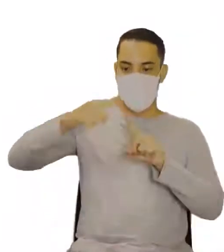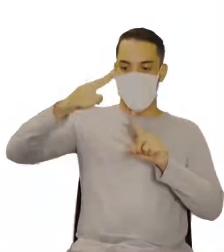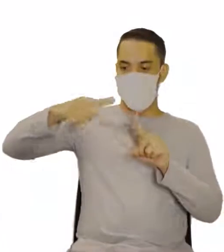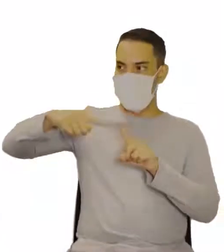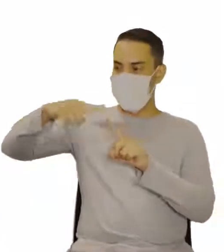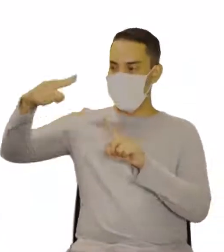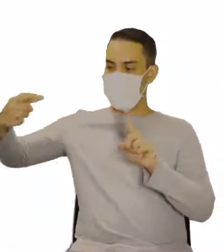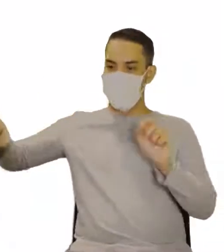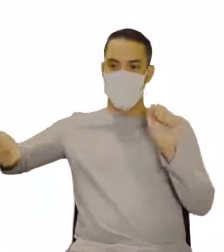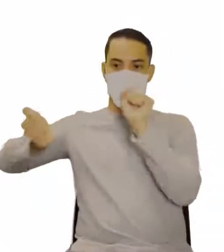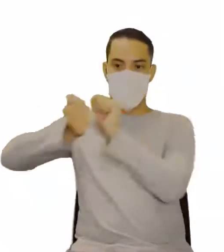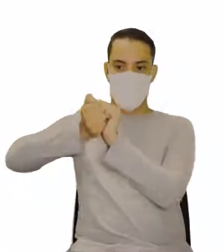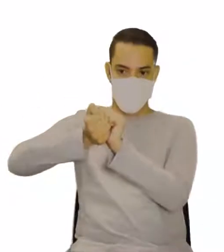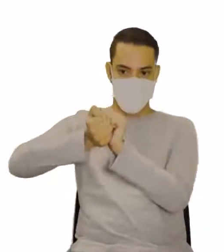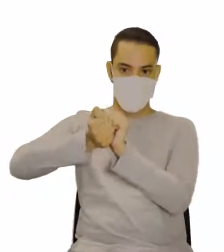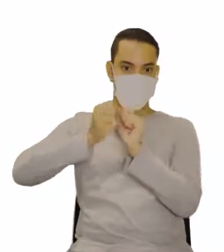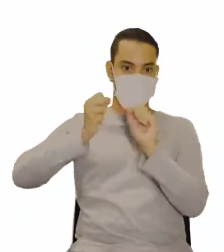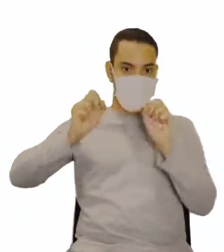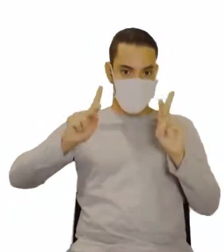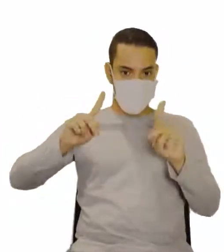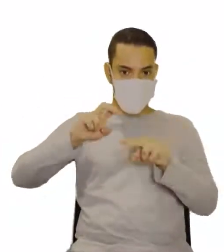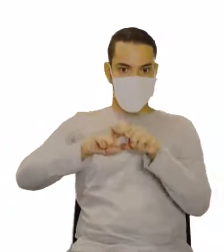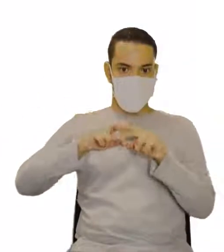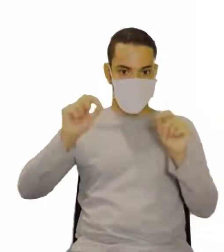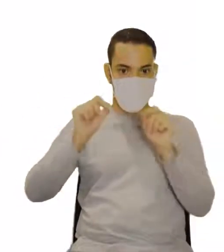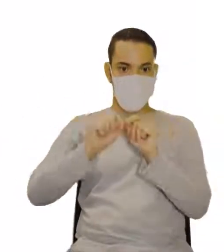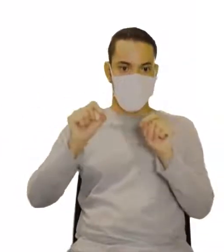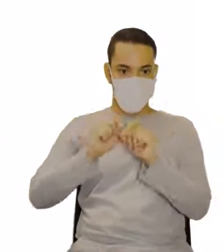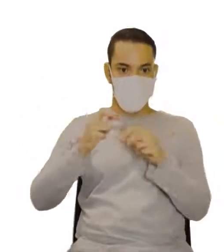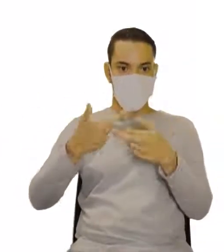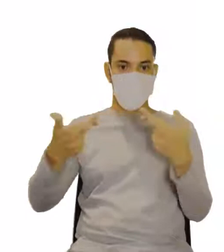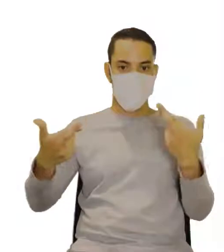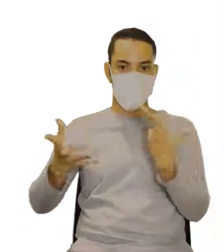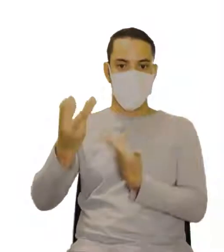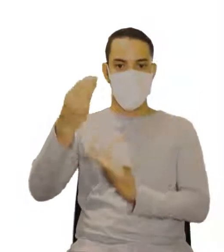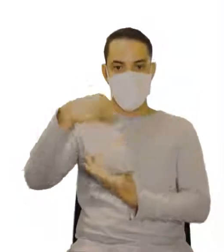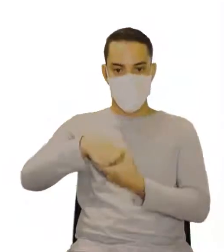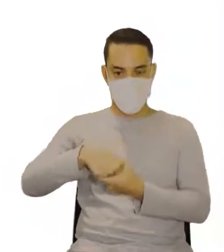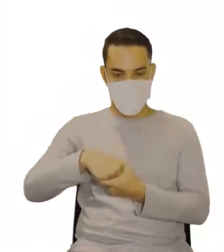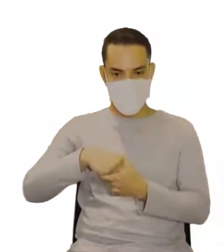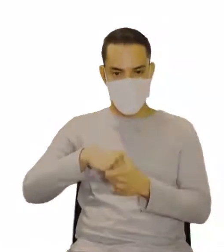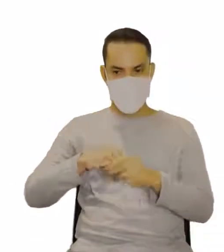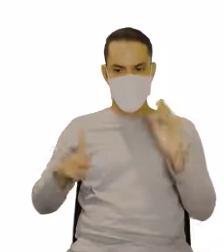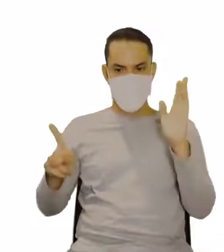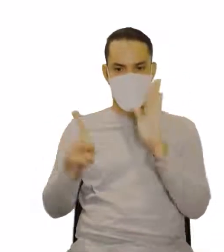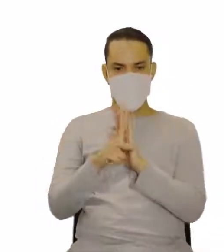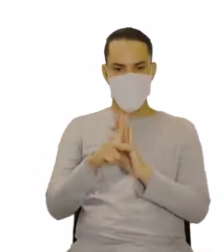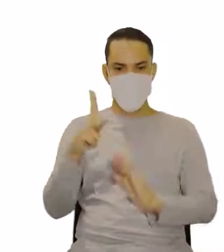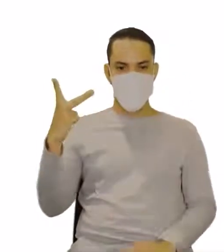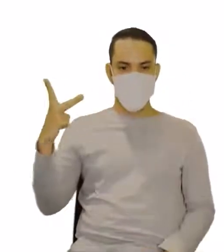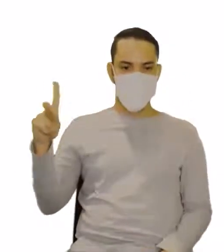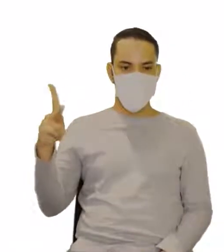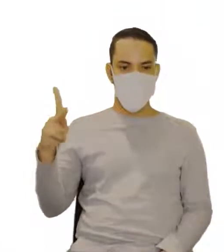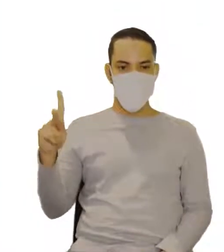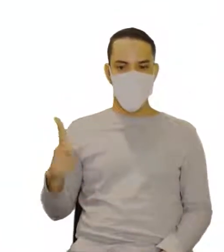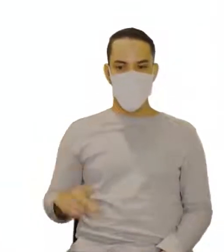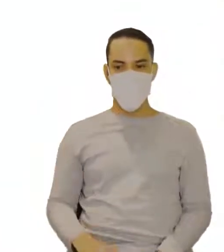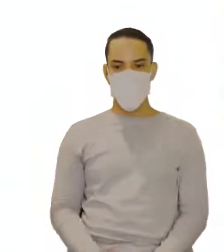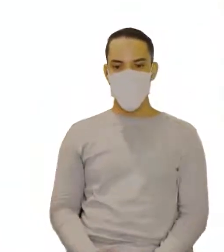si, ok? Então a gente faz uma resistência equivalente desses caras aqui, ó,